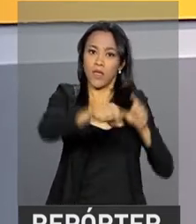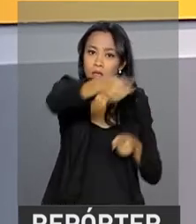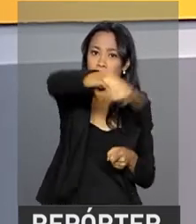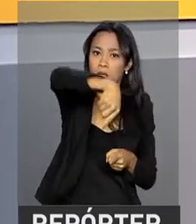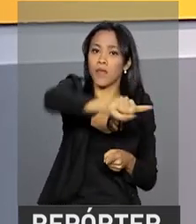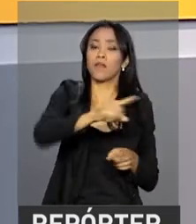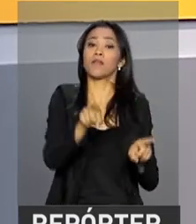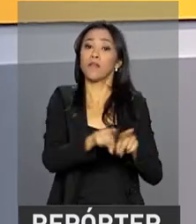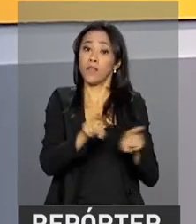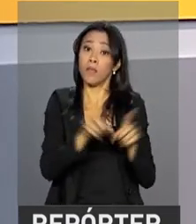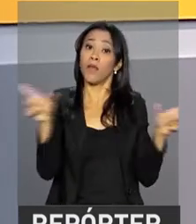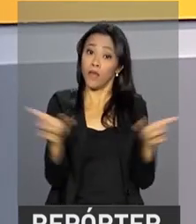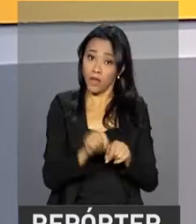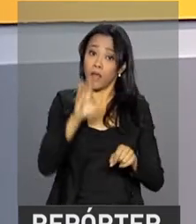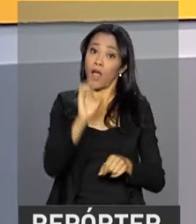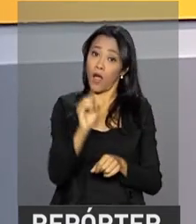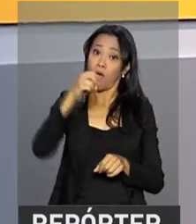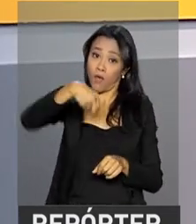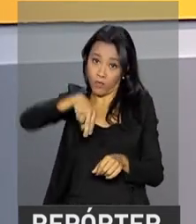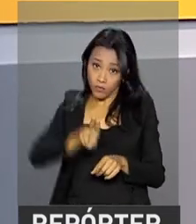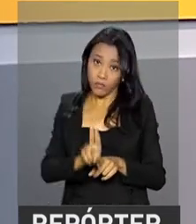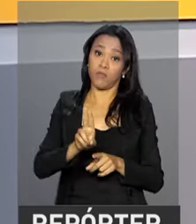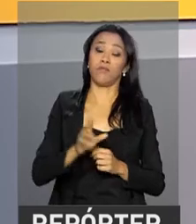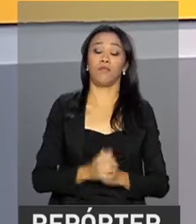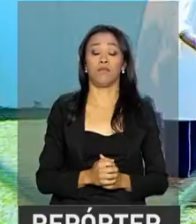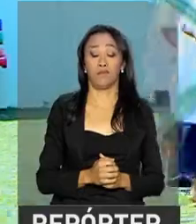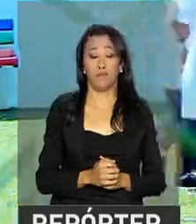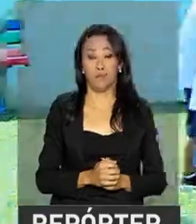programa das nações unidas para o desenvolvimento